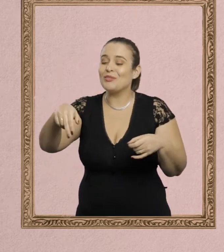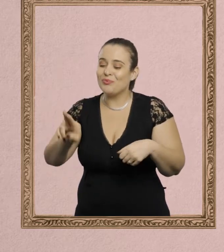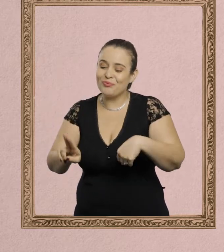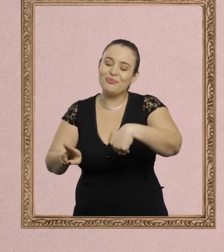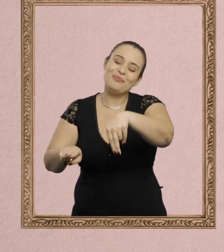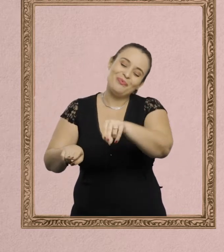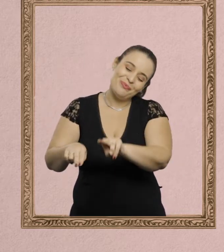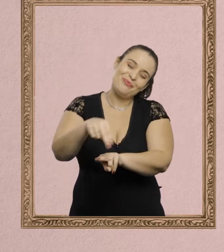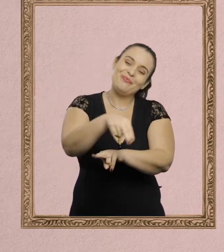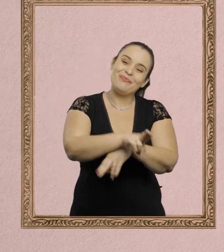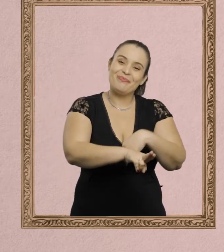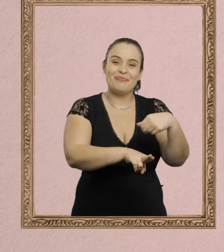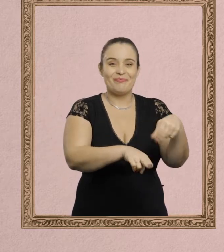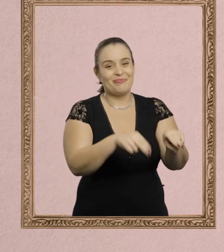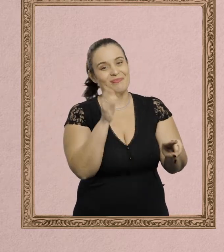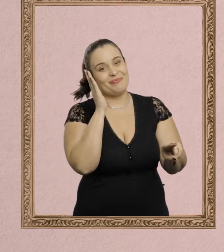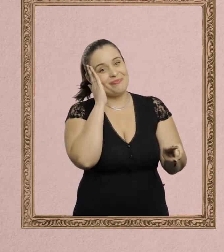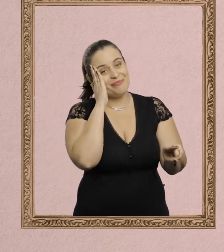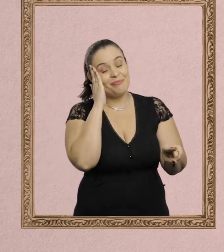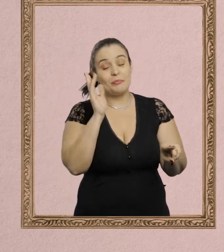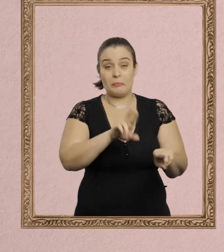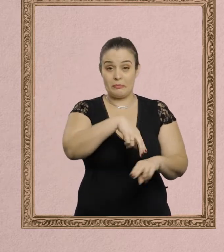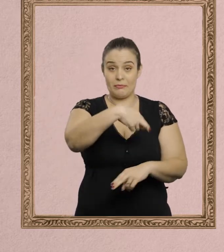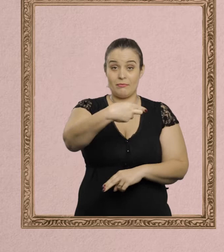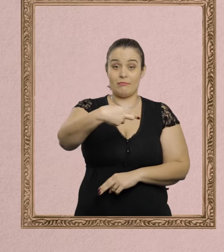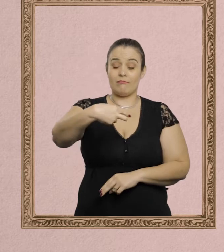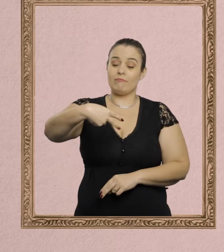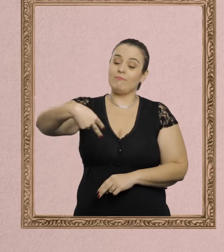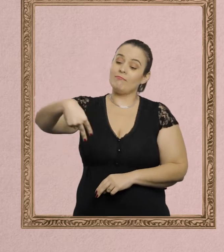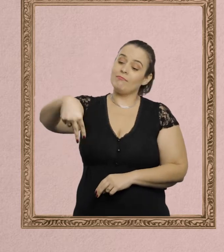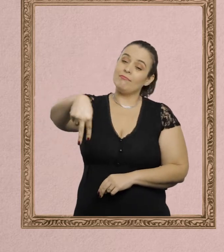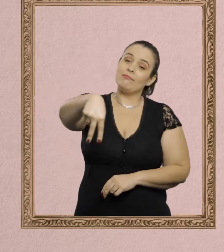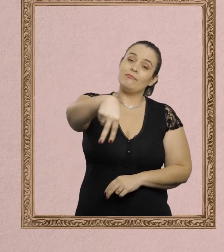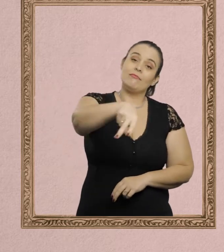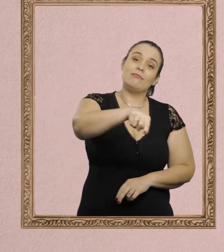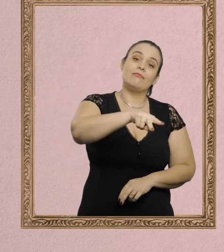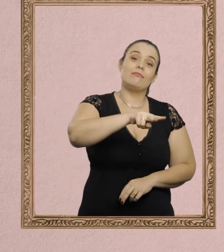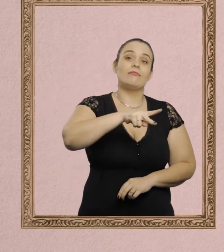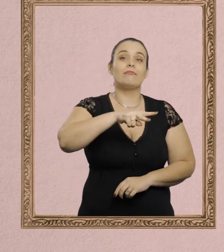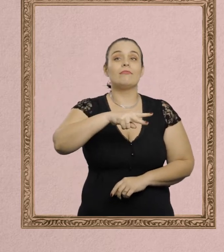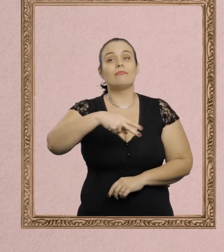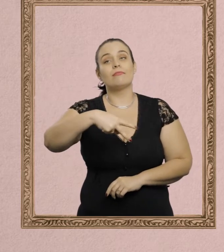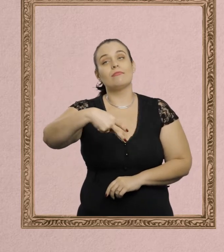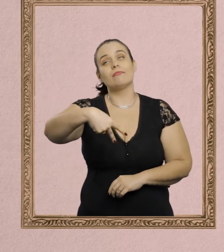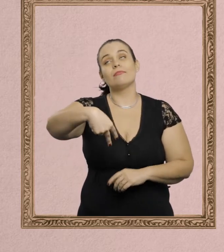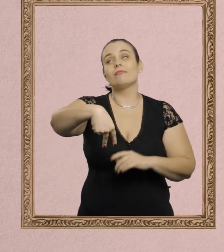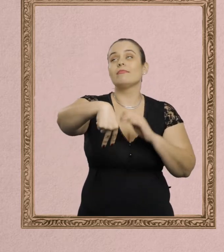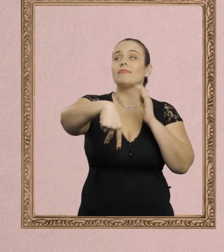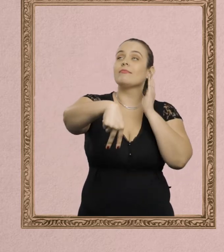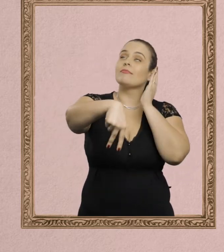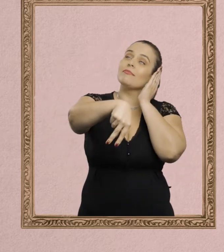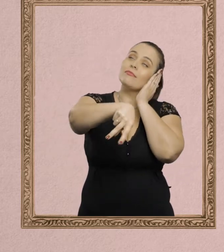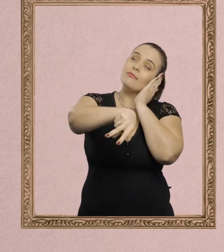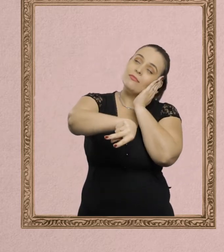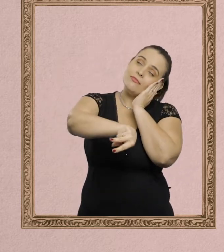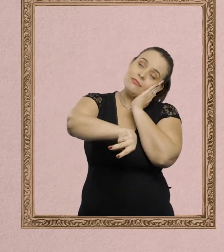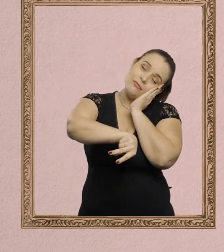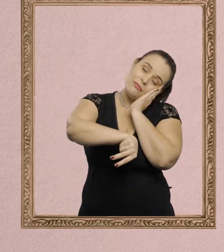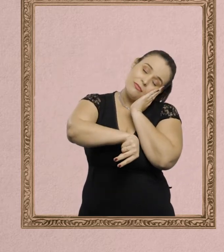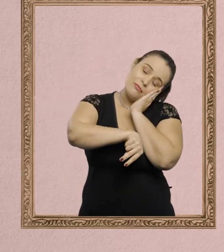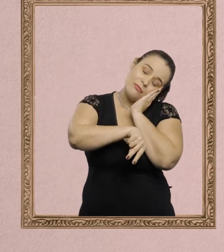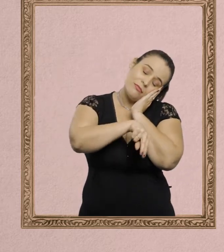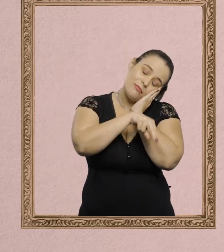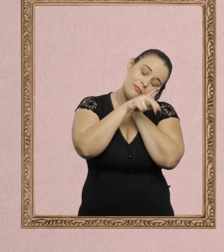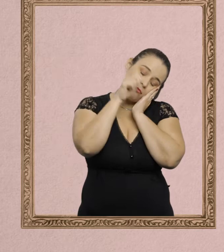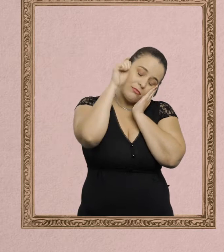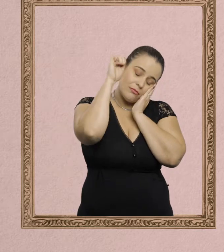dos piratas. Peter ficou caminhando pelo navio até adormecer. Aquela noite, Peter teve um de